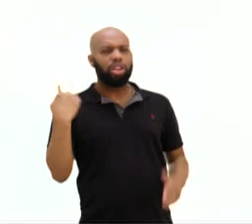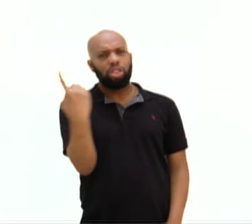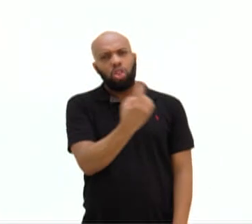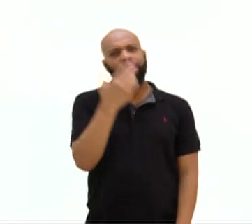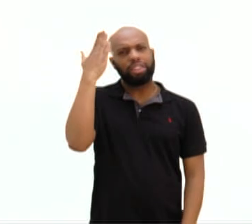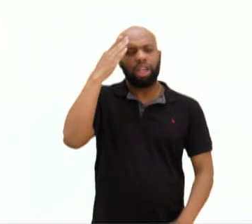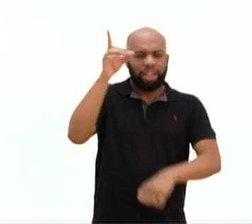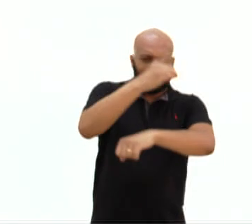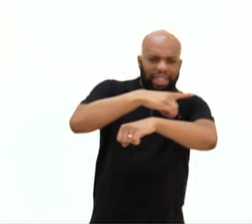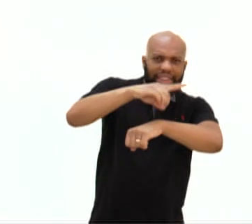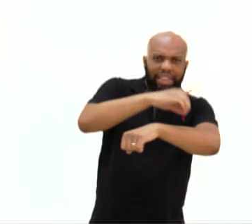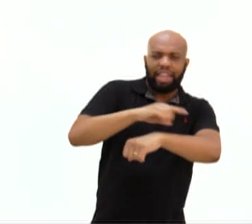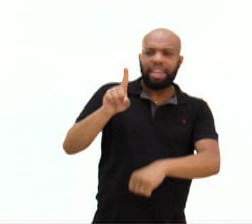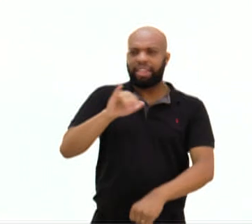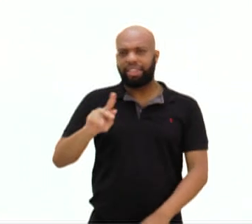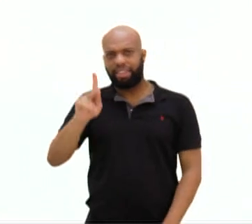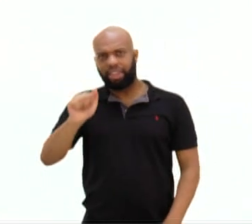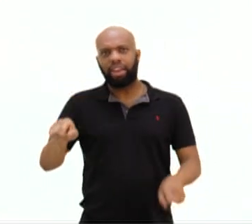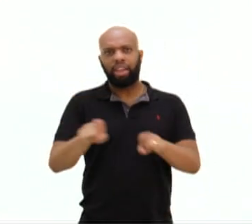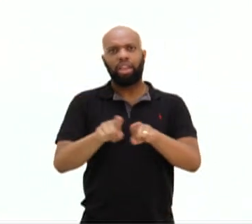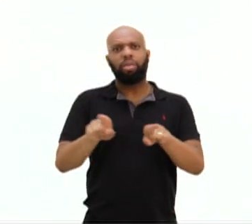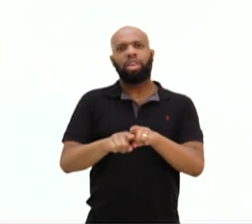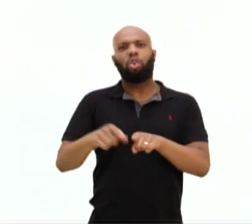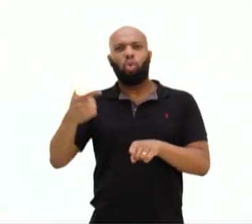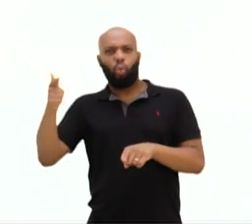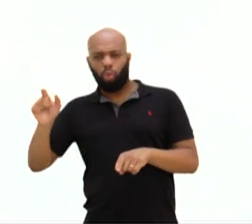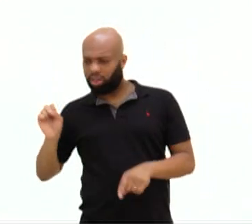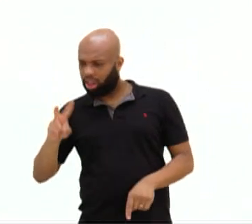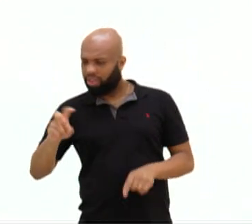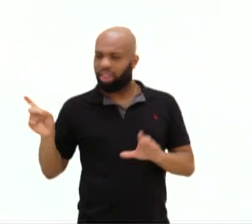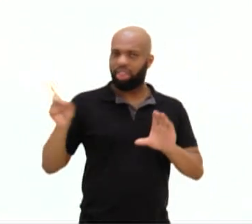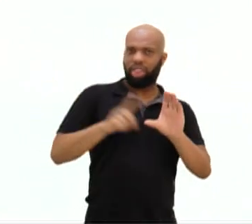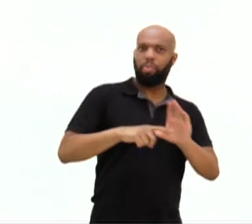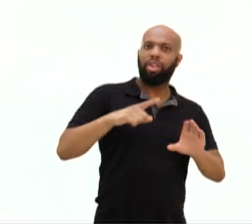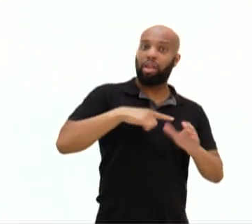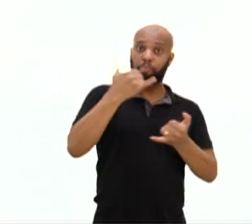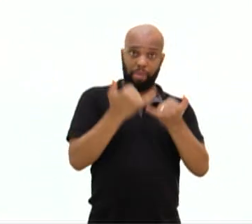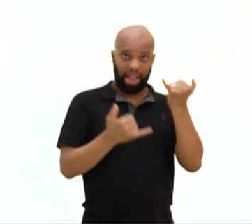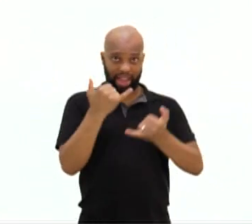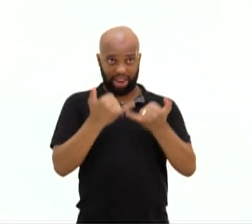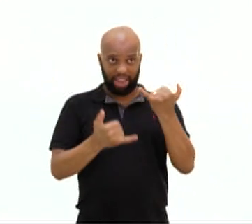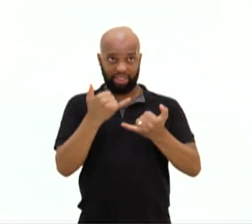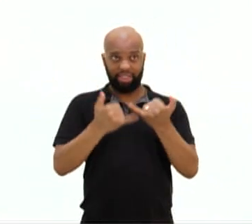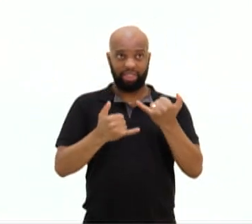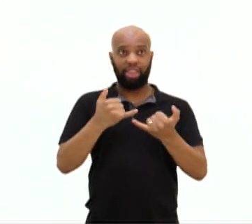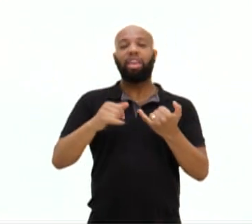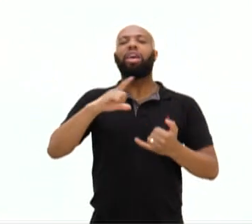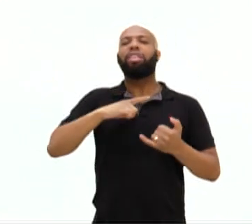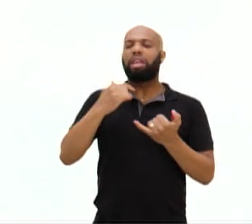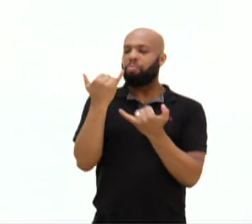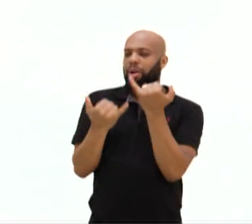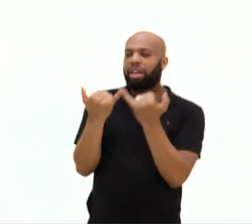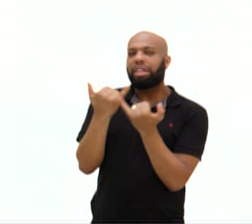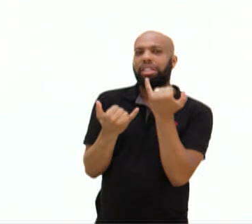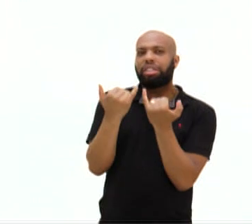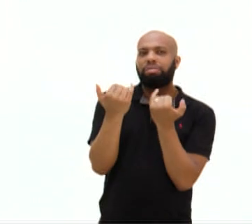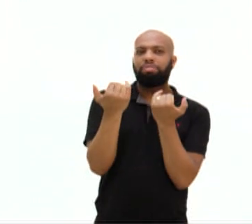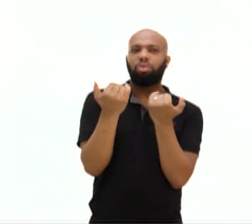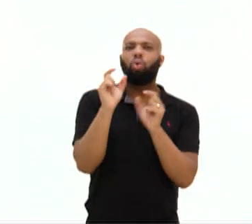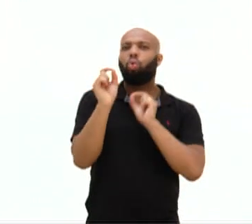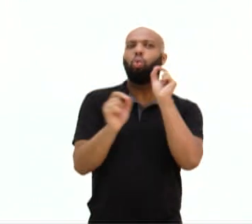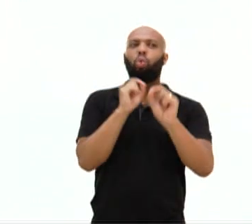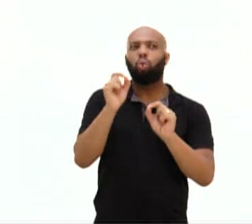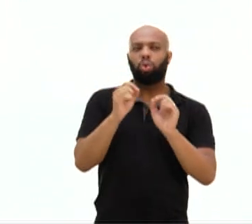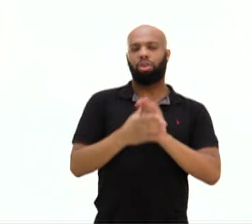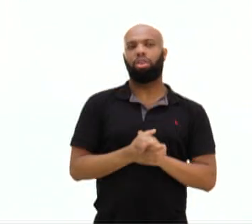dengue, chikungunya e zika são doenças que apresentam algumas similaridades. Entre as principais semelhanças entre elas, destaca-se o